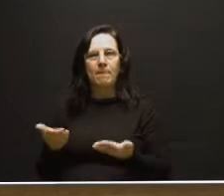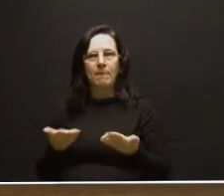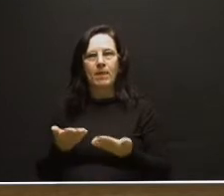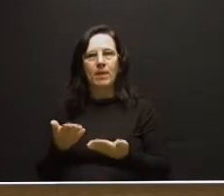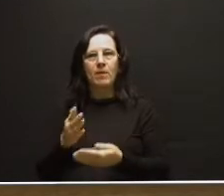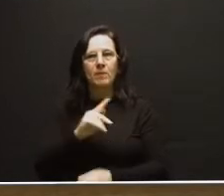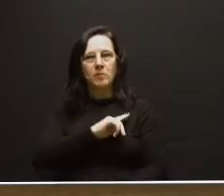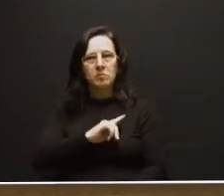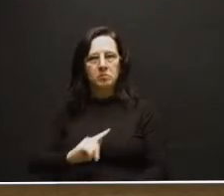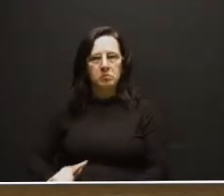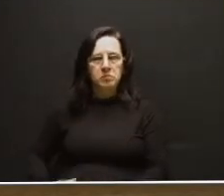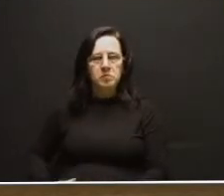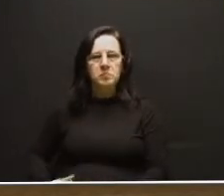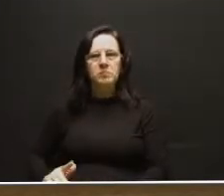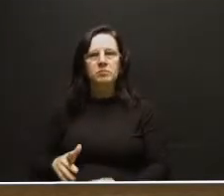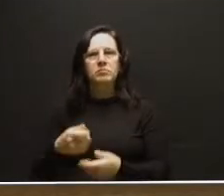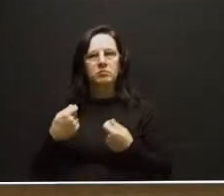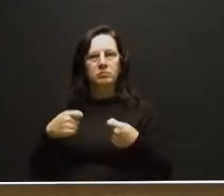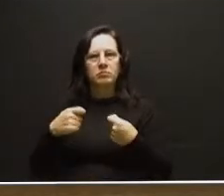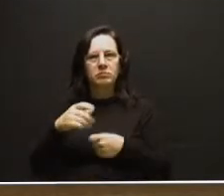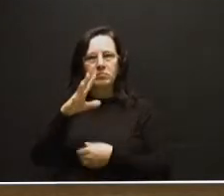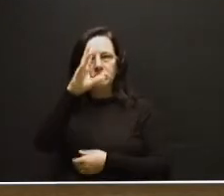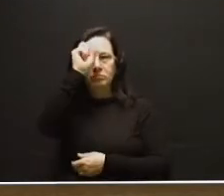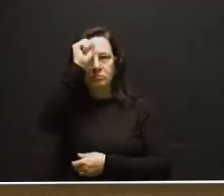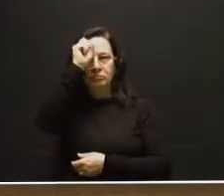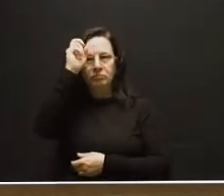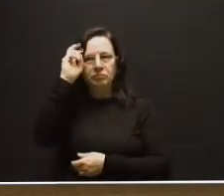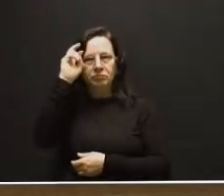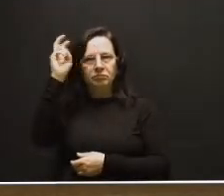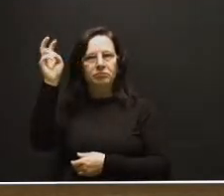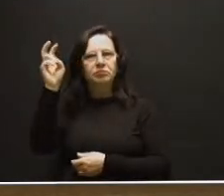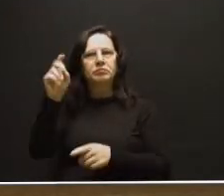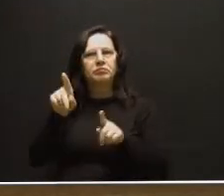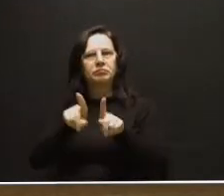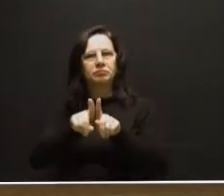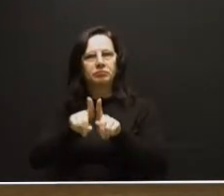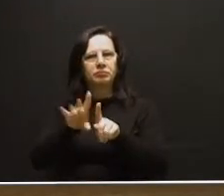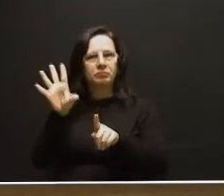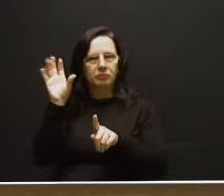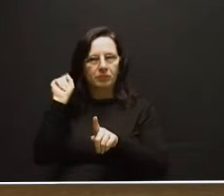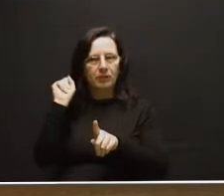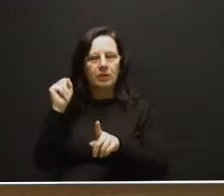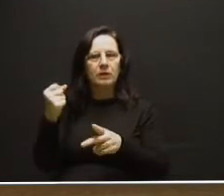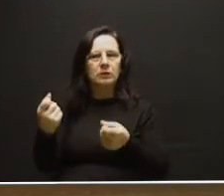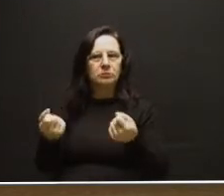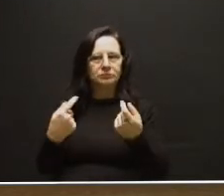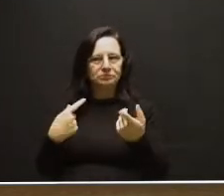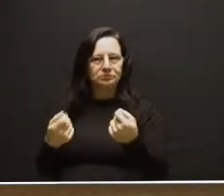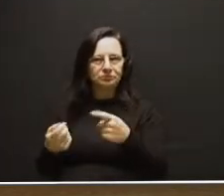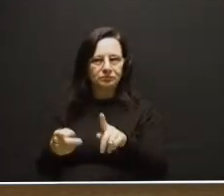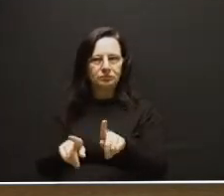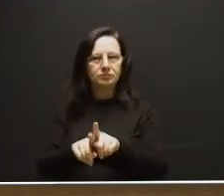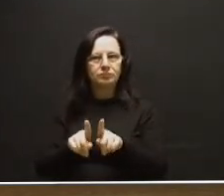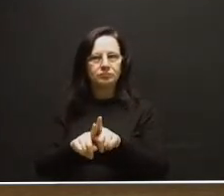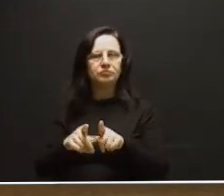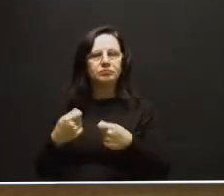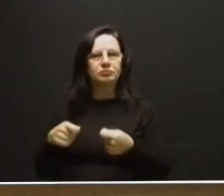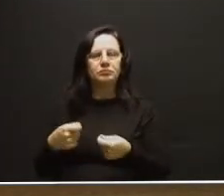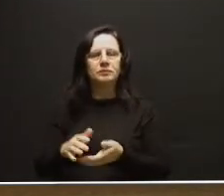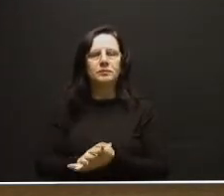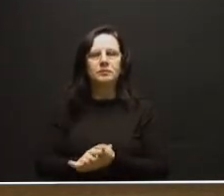é inteligente saber ouvir críticas a que ele cresça o mau